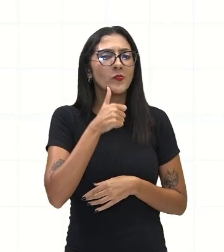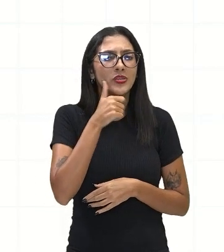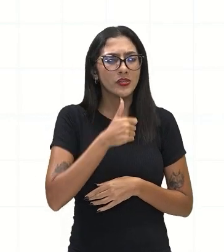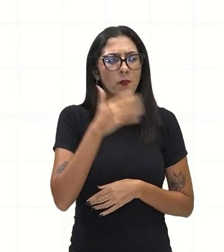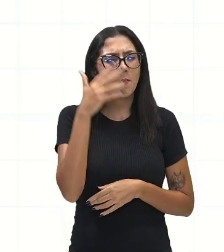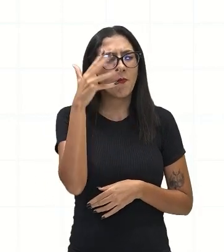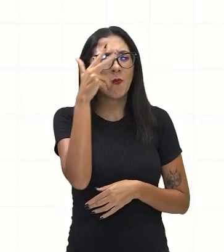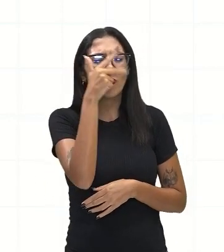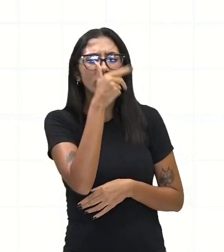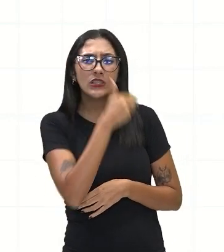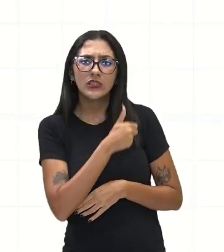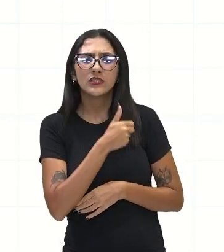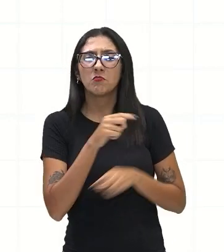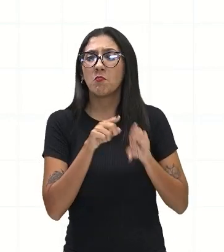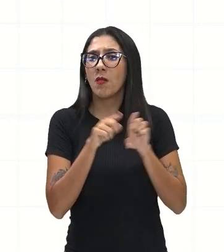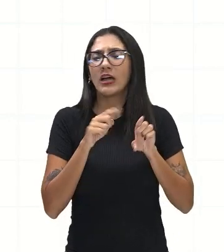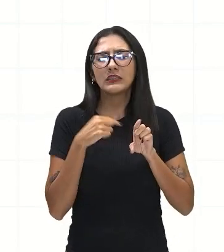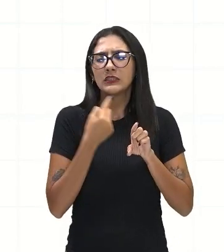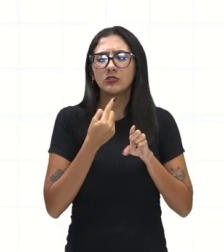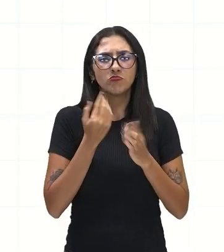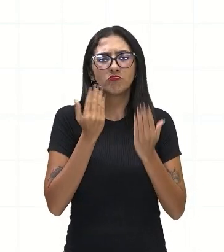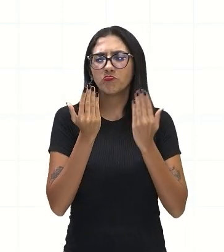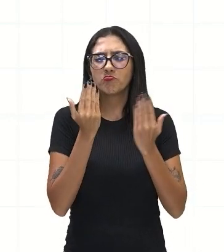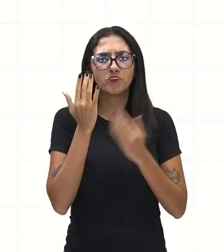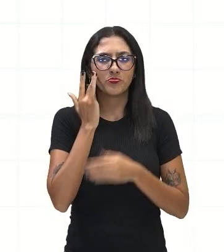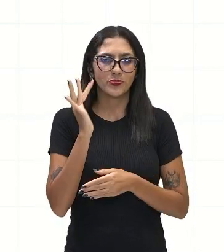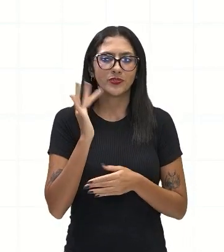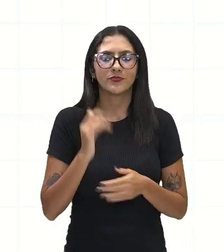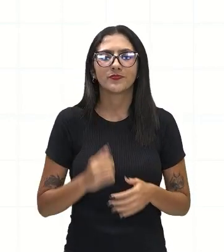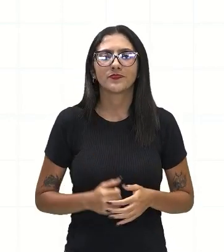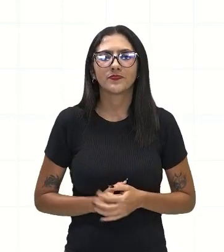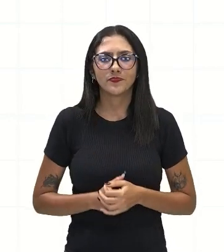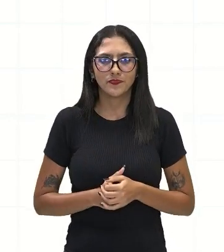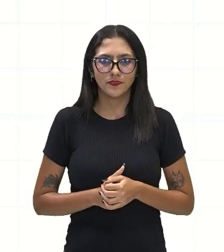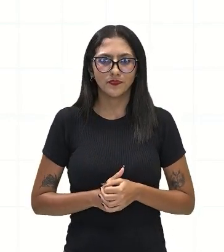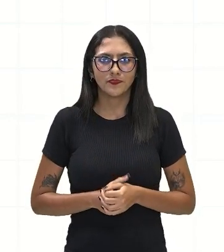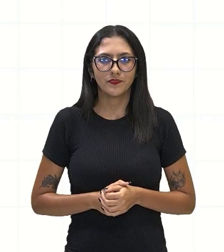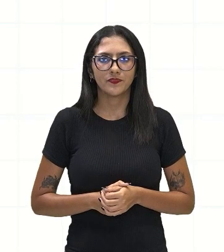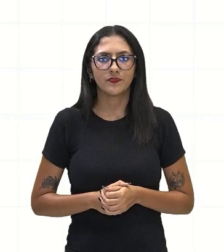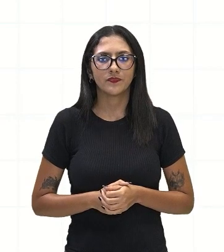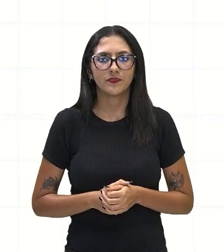se é verdade. Já vou destacar parte desse texto.